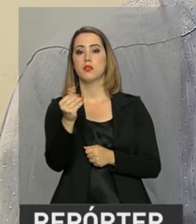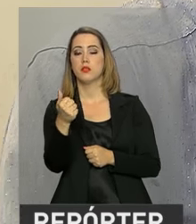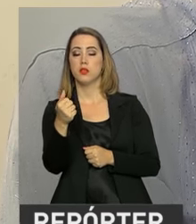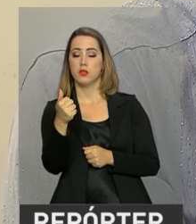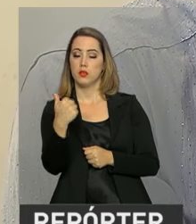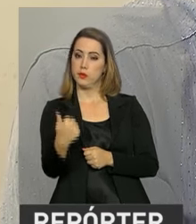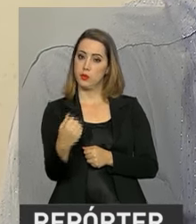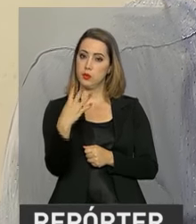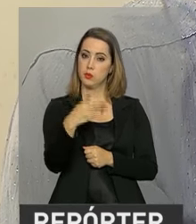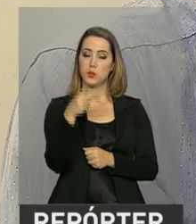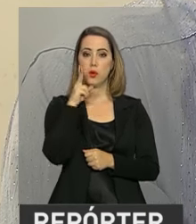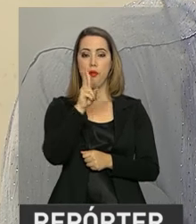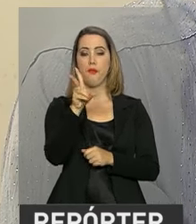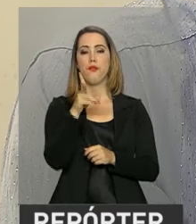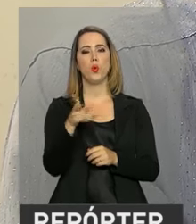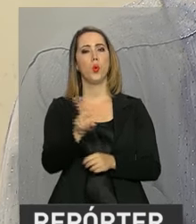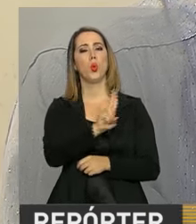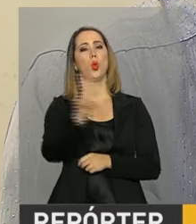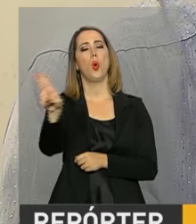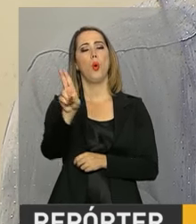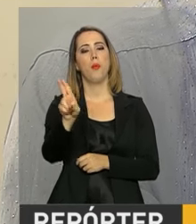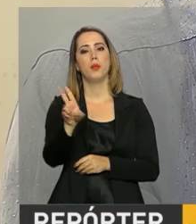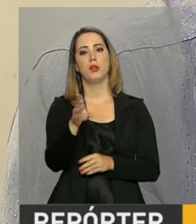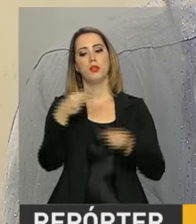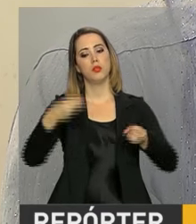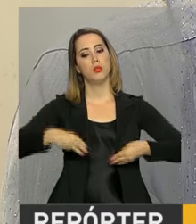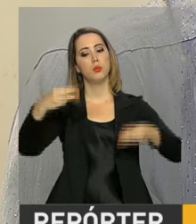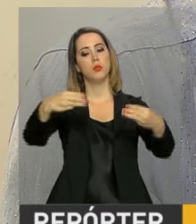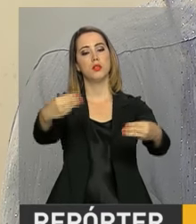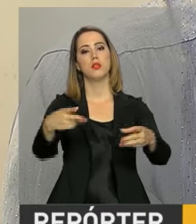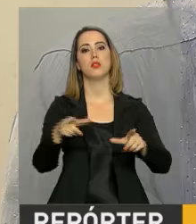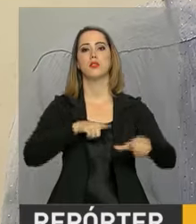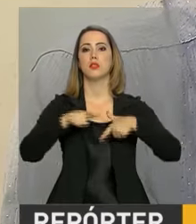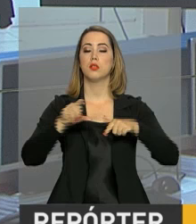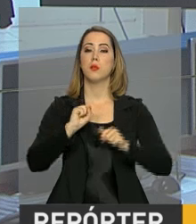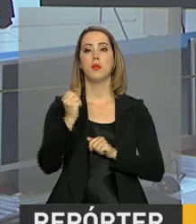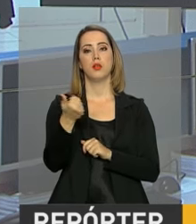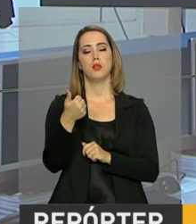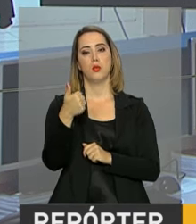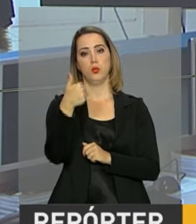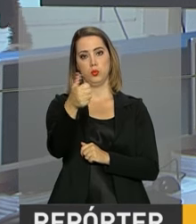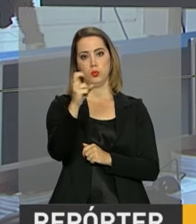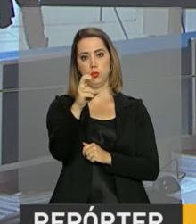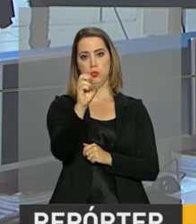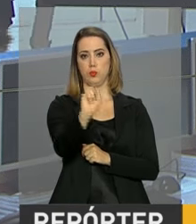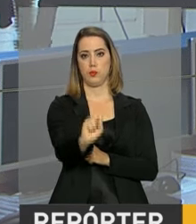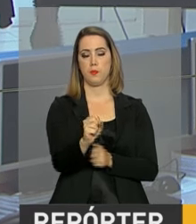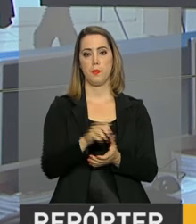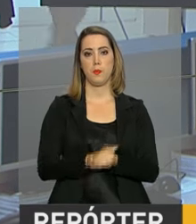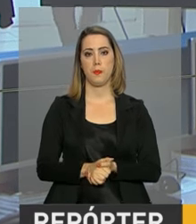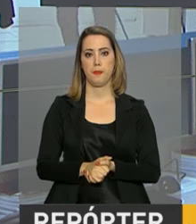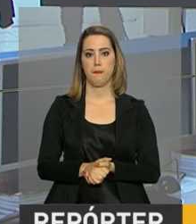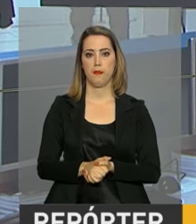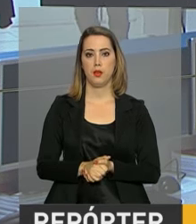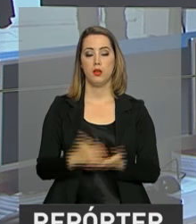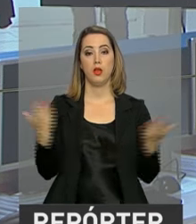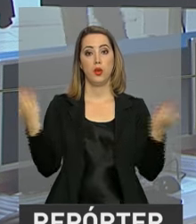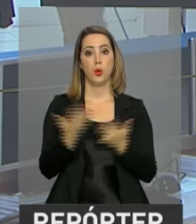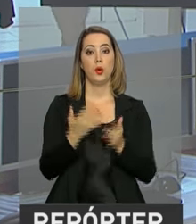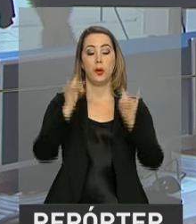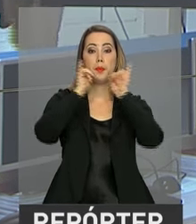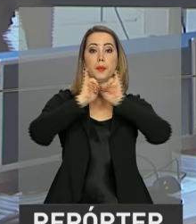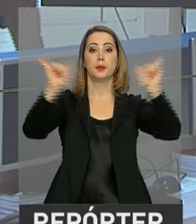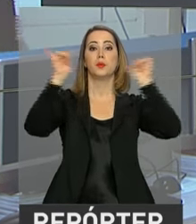nome na no site do Ministério do Trabalho ou mesmo por meio do telefone 58. Vamos agora a um aviso importante. Foram